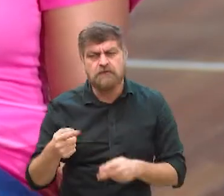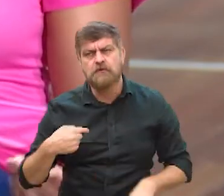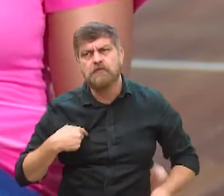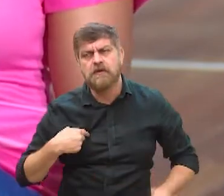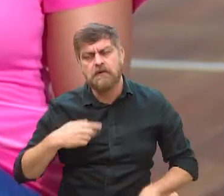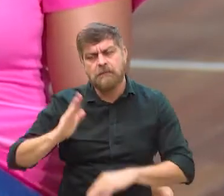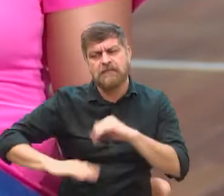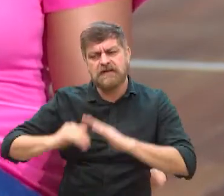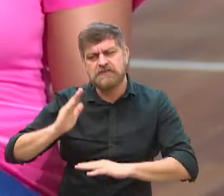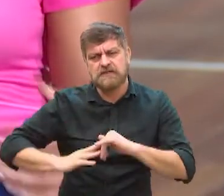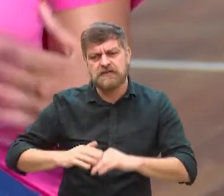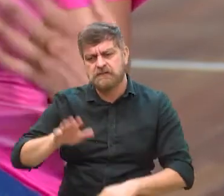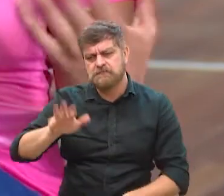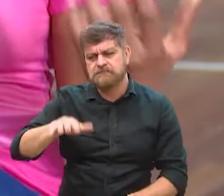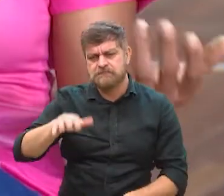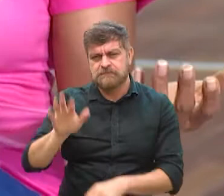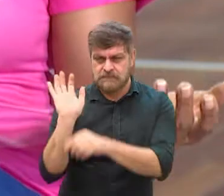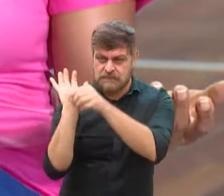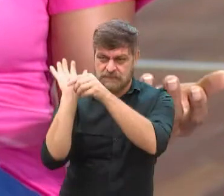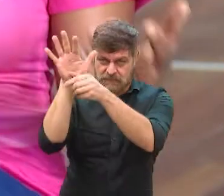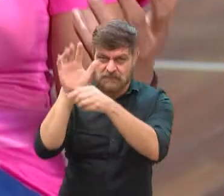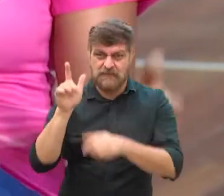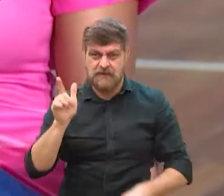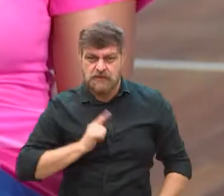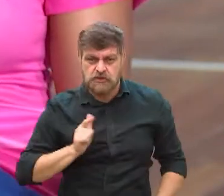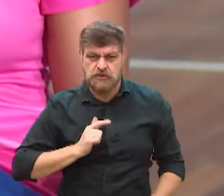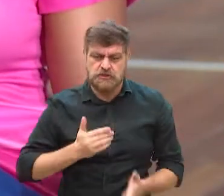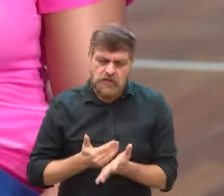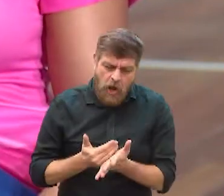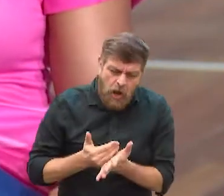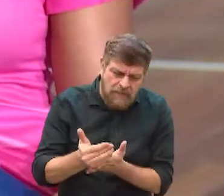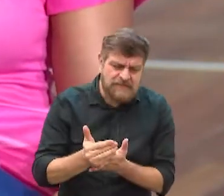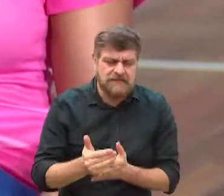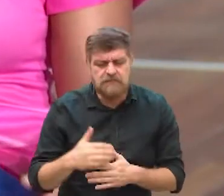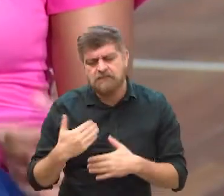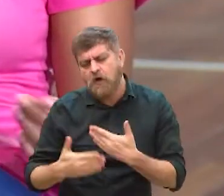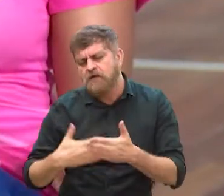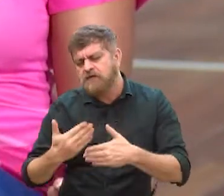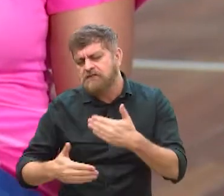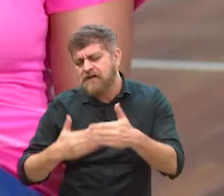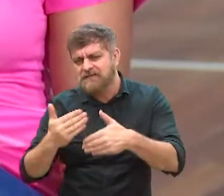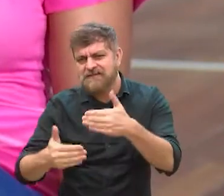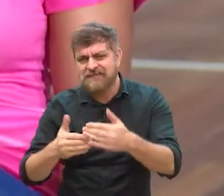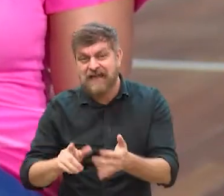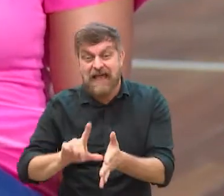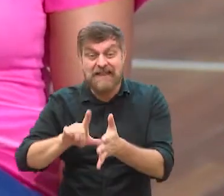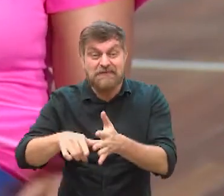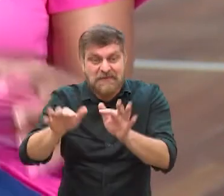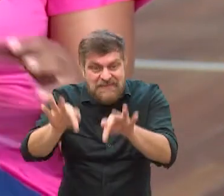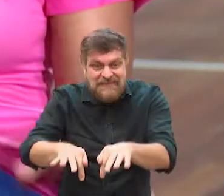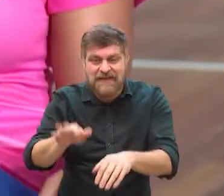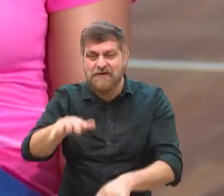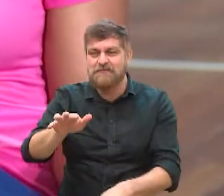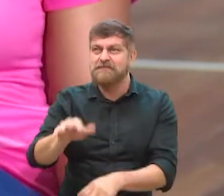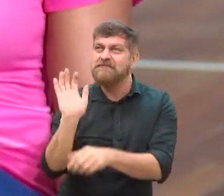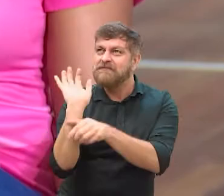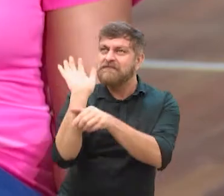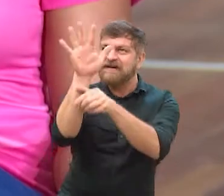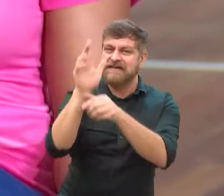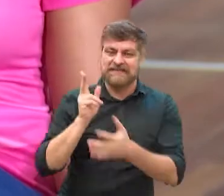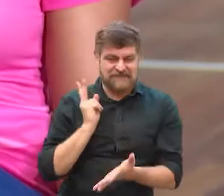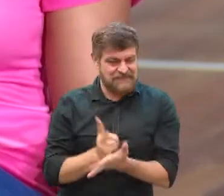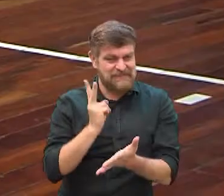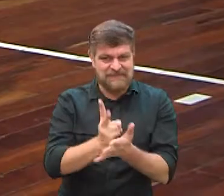praticar. E aí eu comecei, como eu já praticava atletismo, aí handebol, daí veio o basquete. E sempre estava no